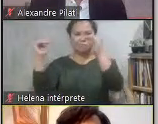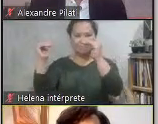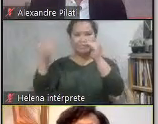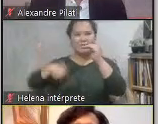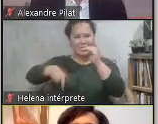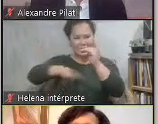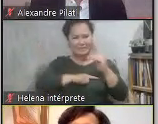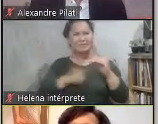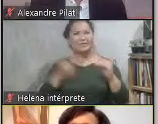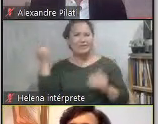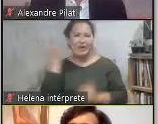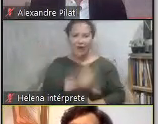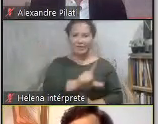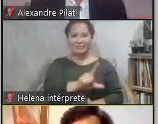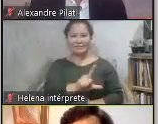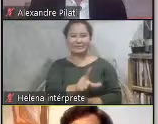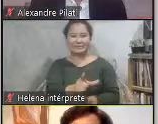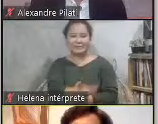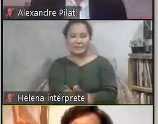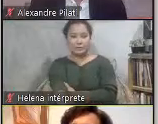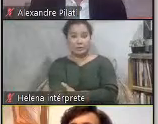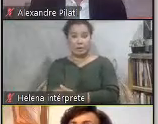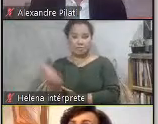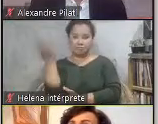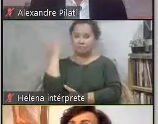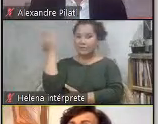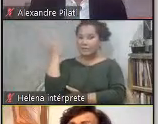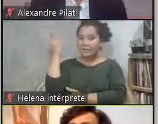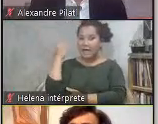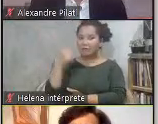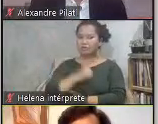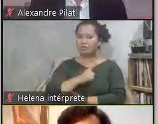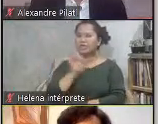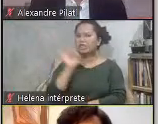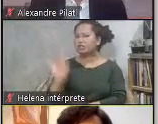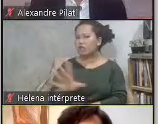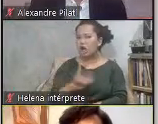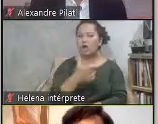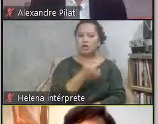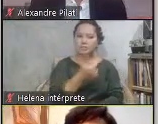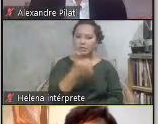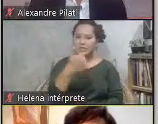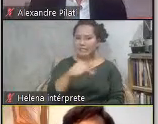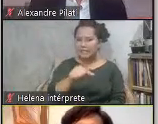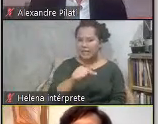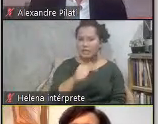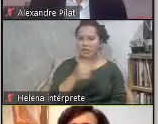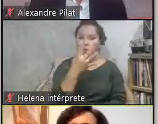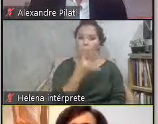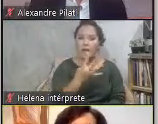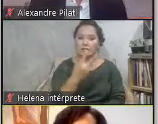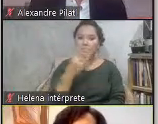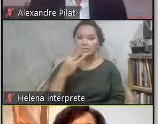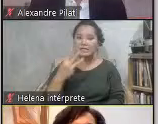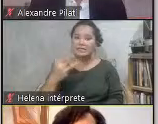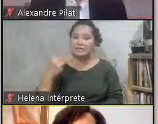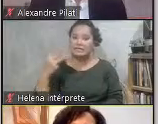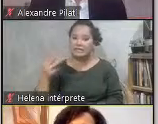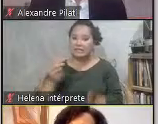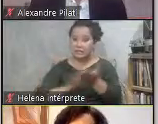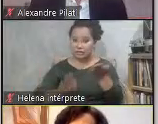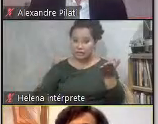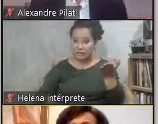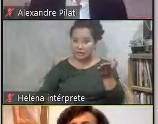objetivo. Saltamos de 433 atividades em 2017, e há que se destacar que em 2017 já